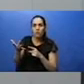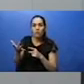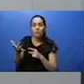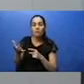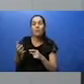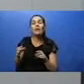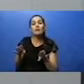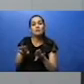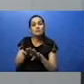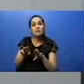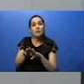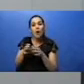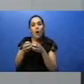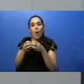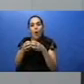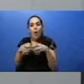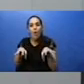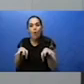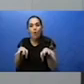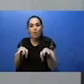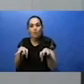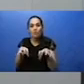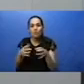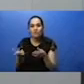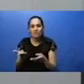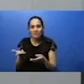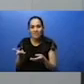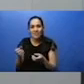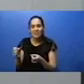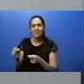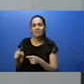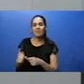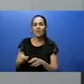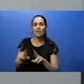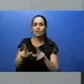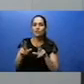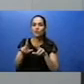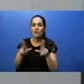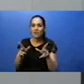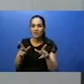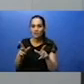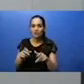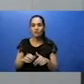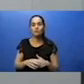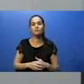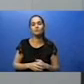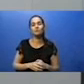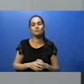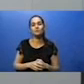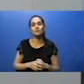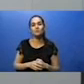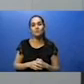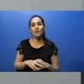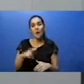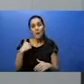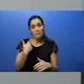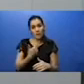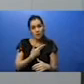até mesmo um ovo frito, que é totalmente diferente de um ovo cru. Para a